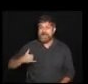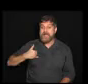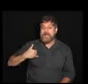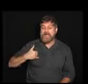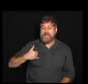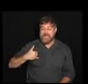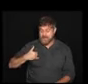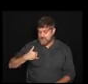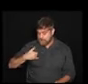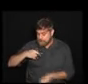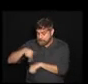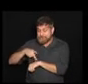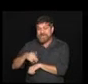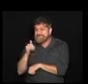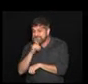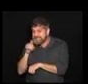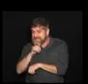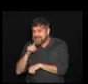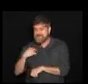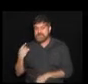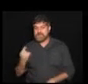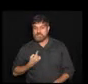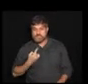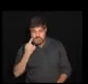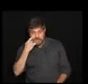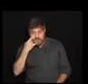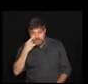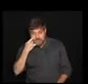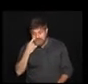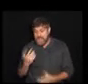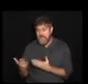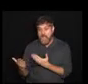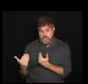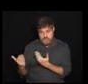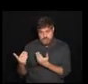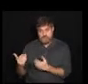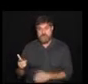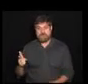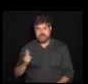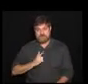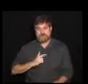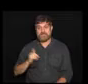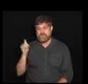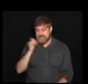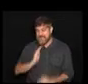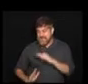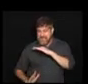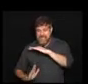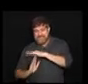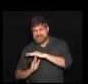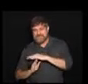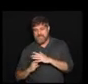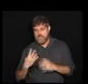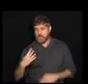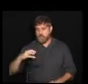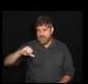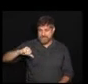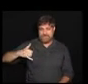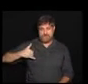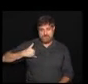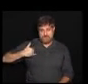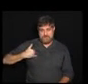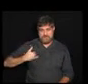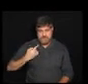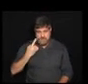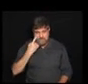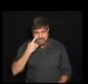Itália, a gente tem uma população mais jovem que a Itália, sim, até 49 anos. Vocês veem